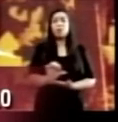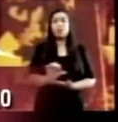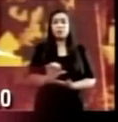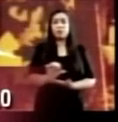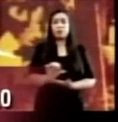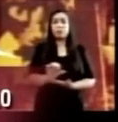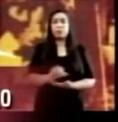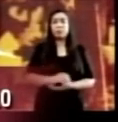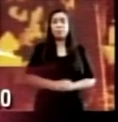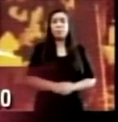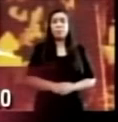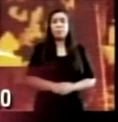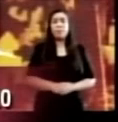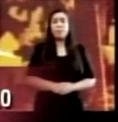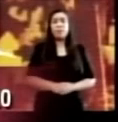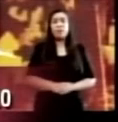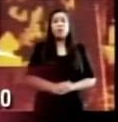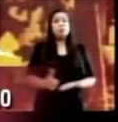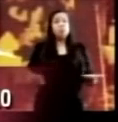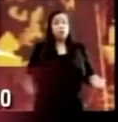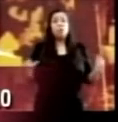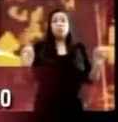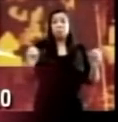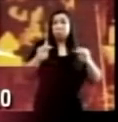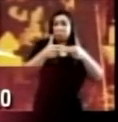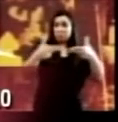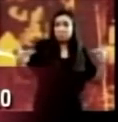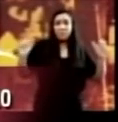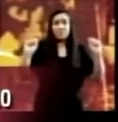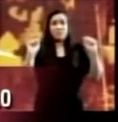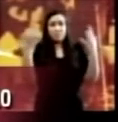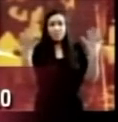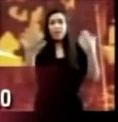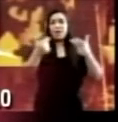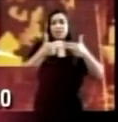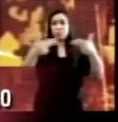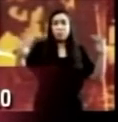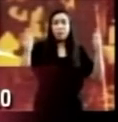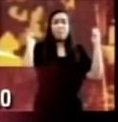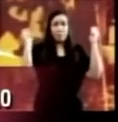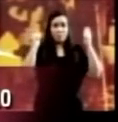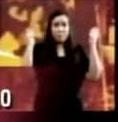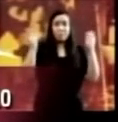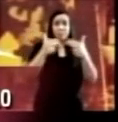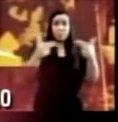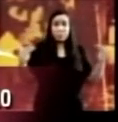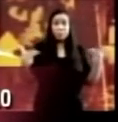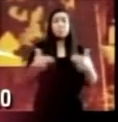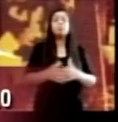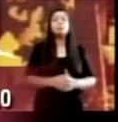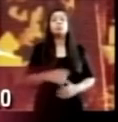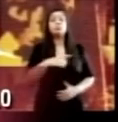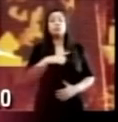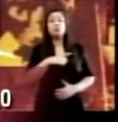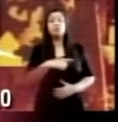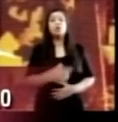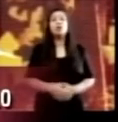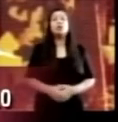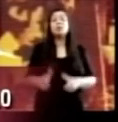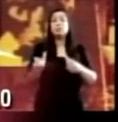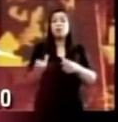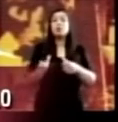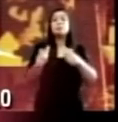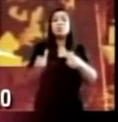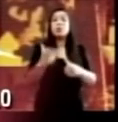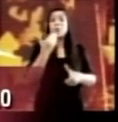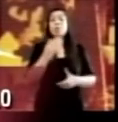eventoscovid19@riopreto.sp.gov.br. Esses eventos, quando tiver alimentação, durante esses eventos, nos buffets, por